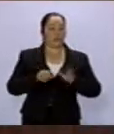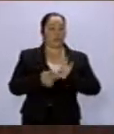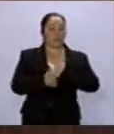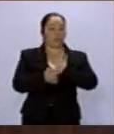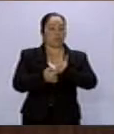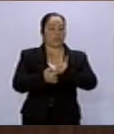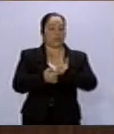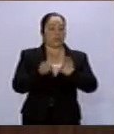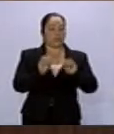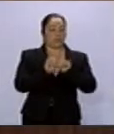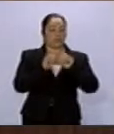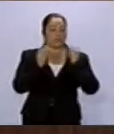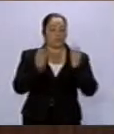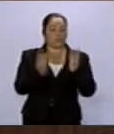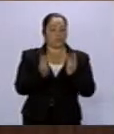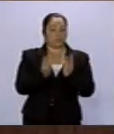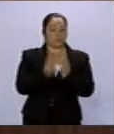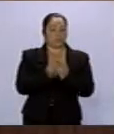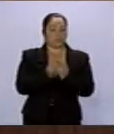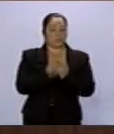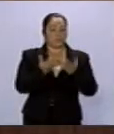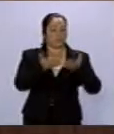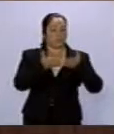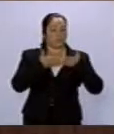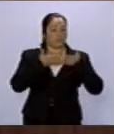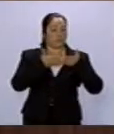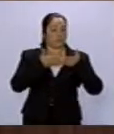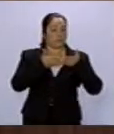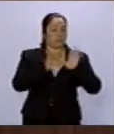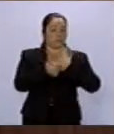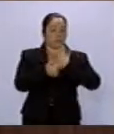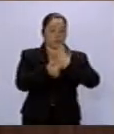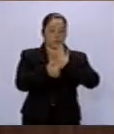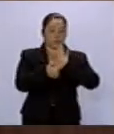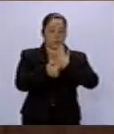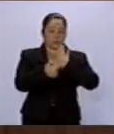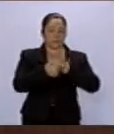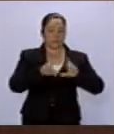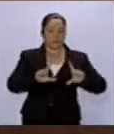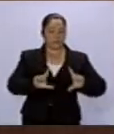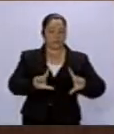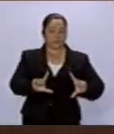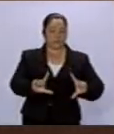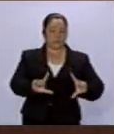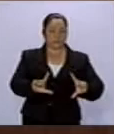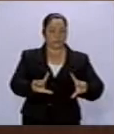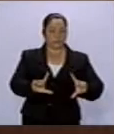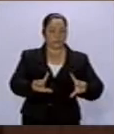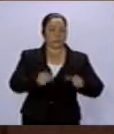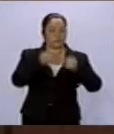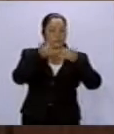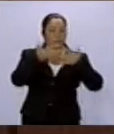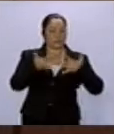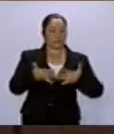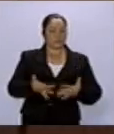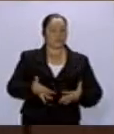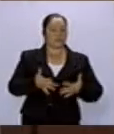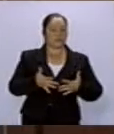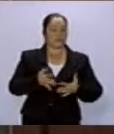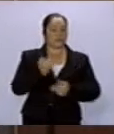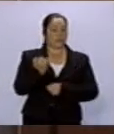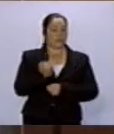e depois evidentemente pedir licença para mostrar melhor esse quadro depois abordar alguns pontos importantes